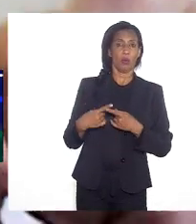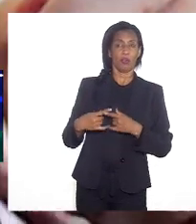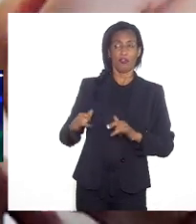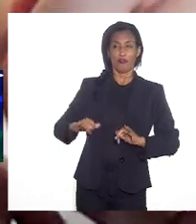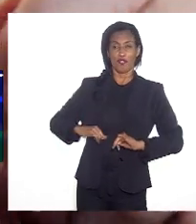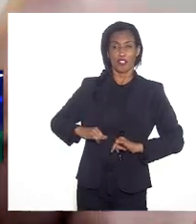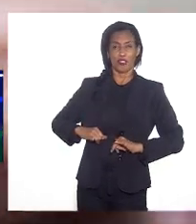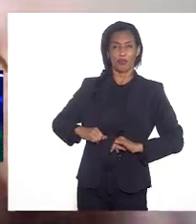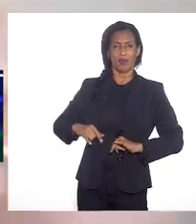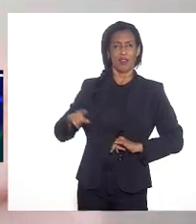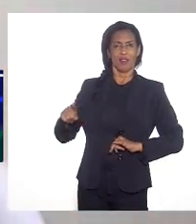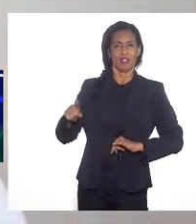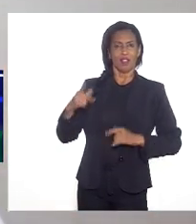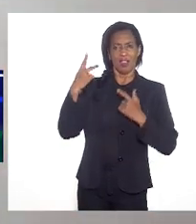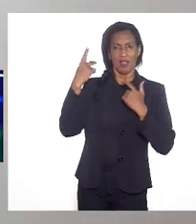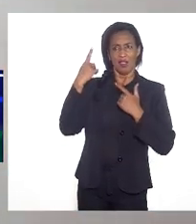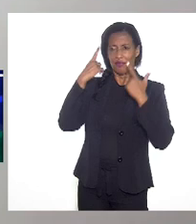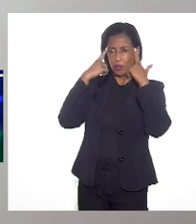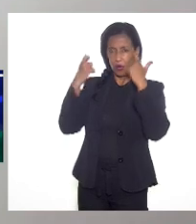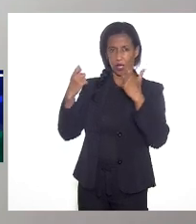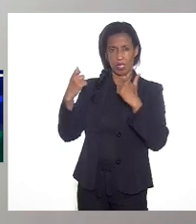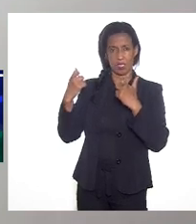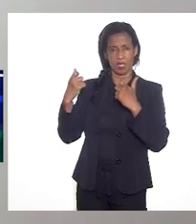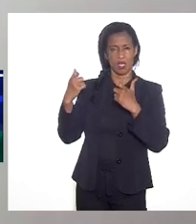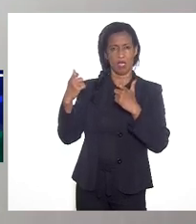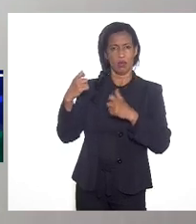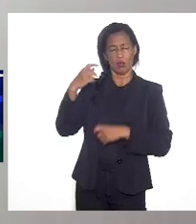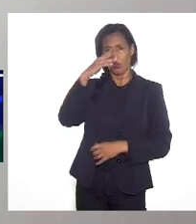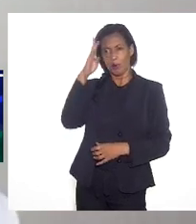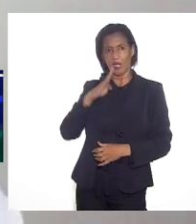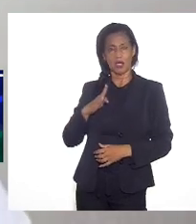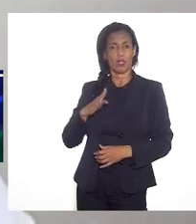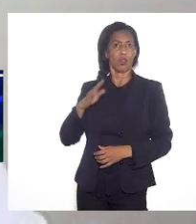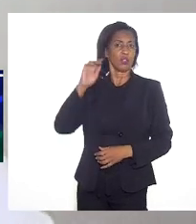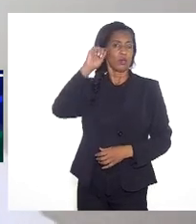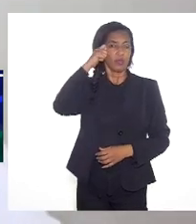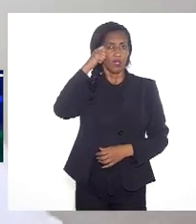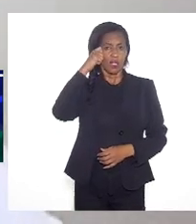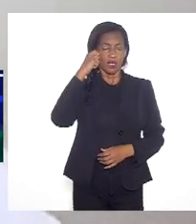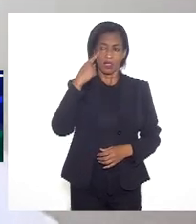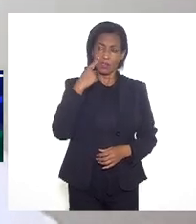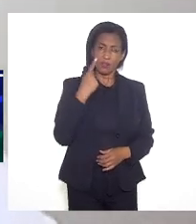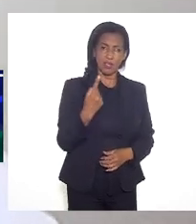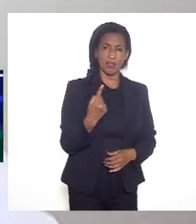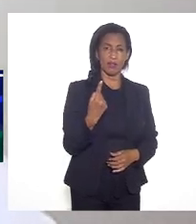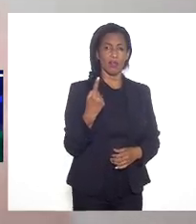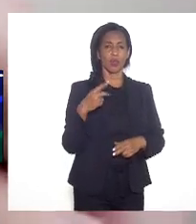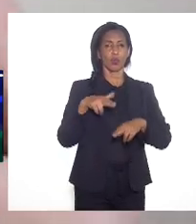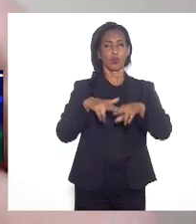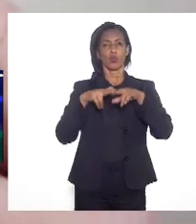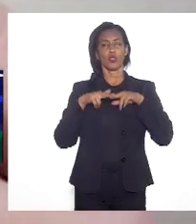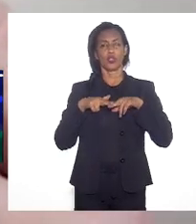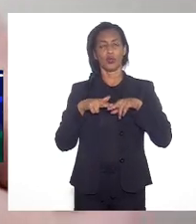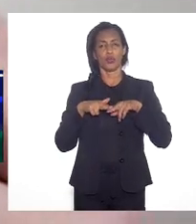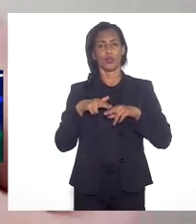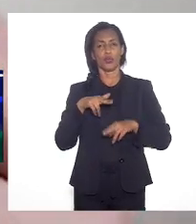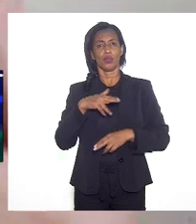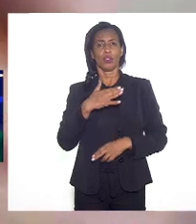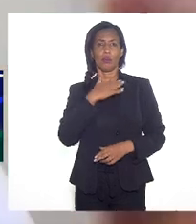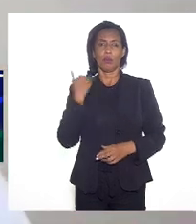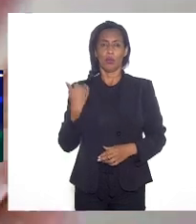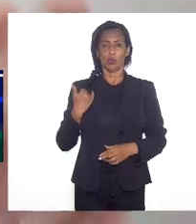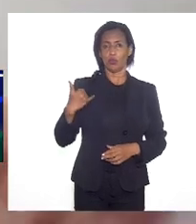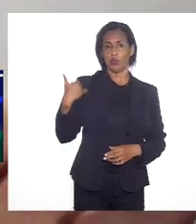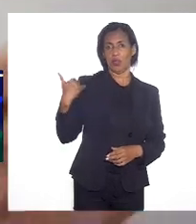negra. Se a gente olha, Tia Ju, o desenho da causa-morte por idade